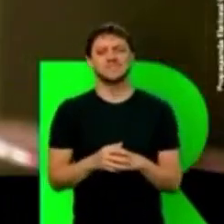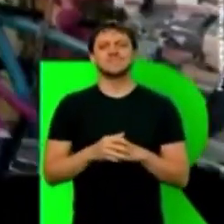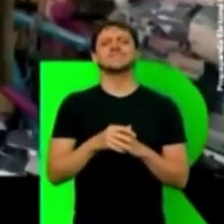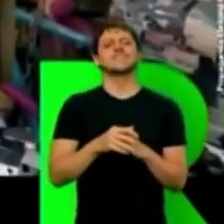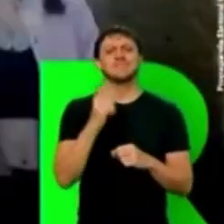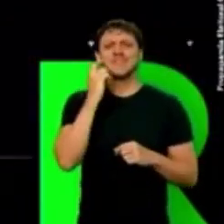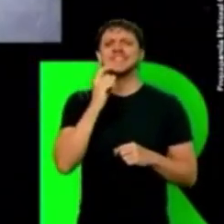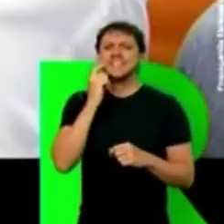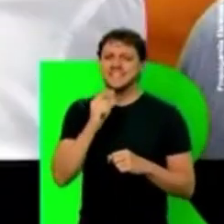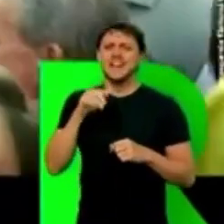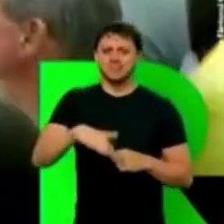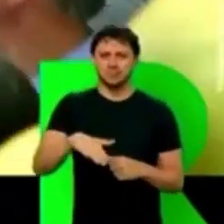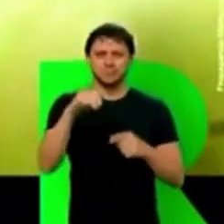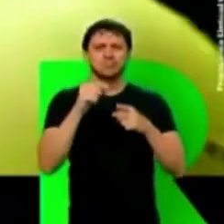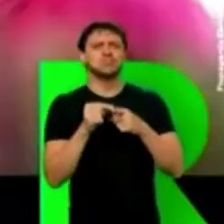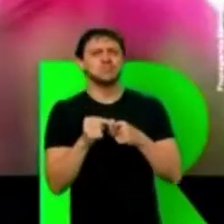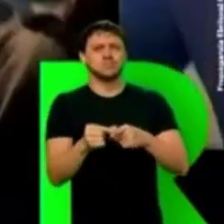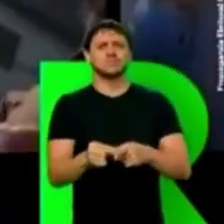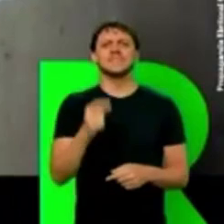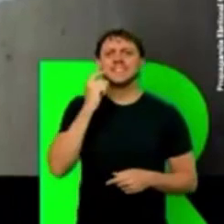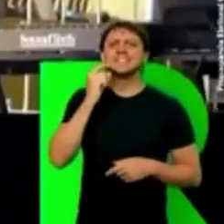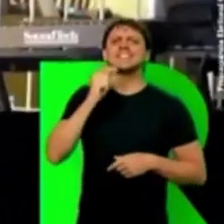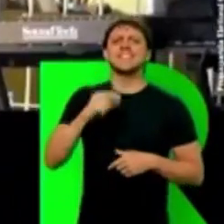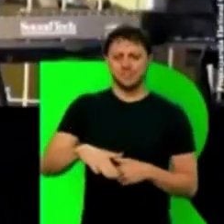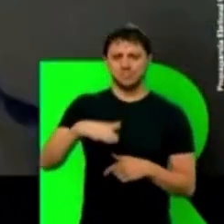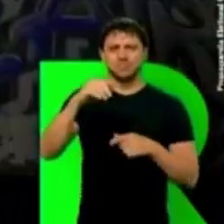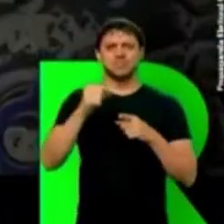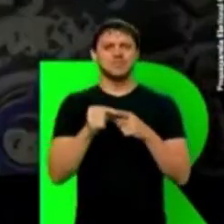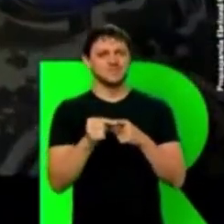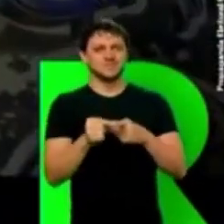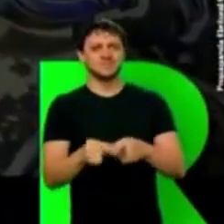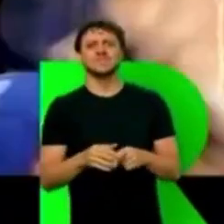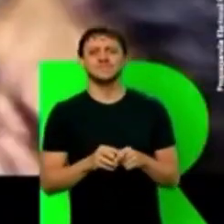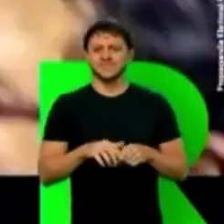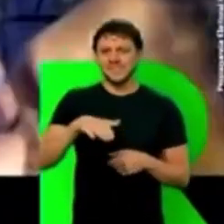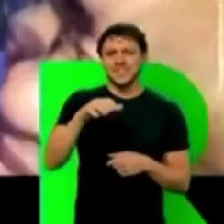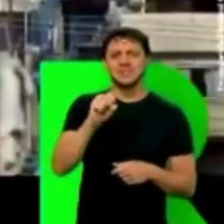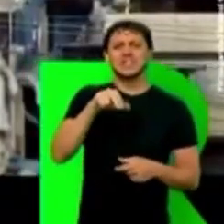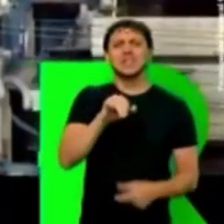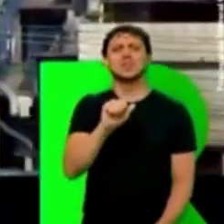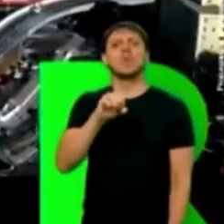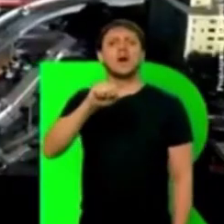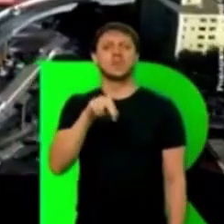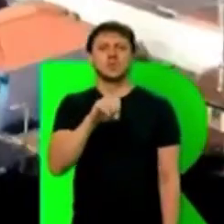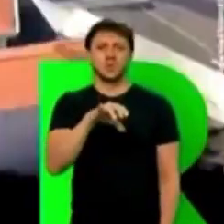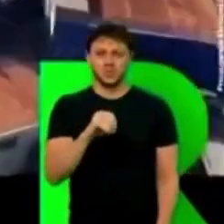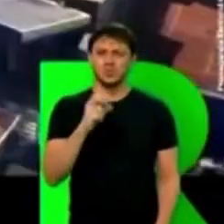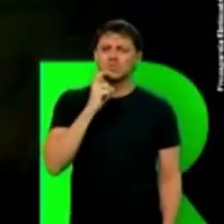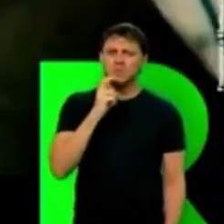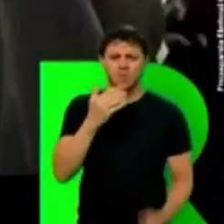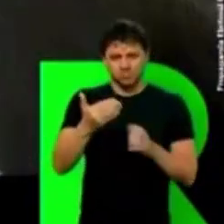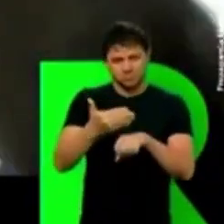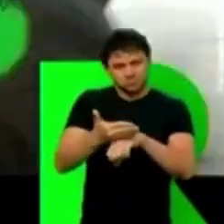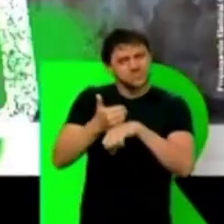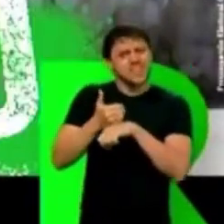Ricardo é cria da periferia. Ricardo é cria da periferia. Criado no Parque Santo Antônio, no Socorro,